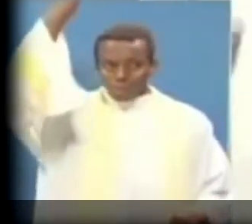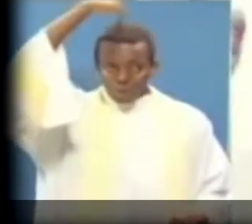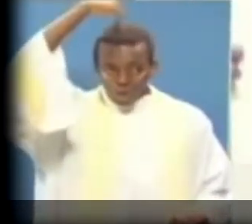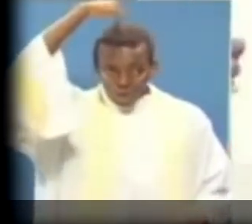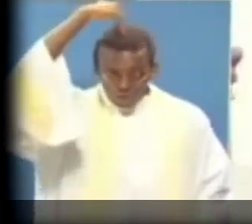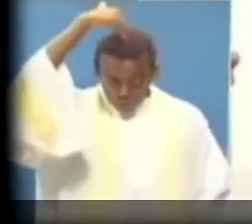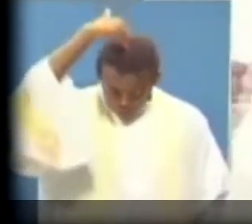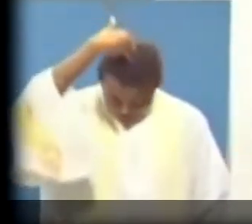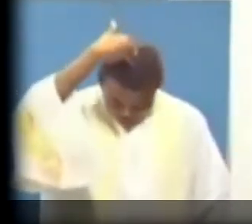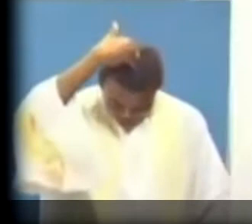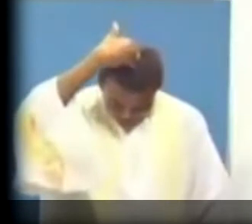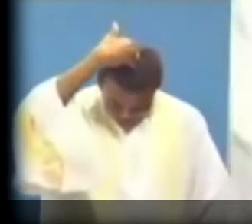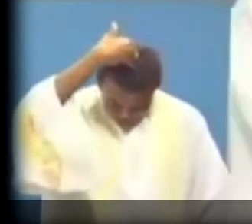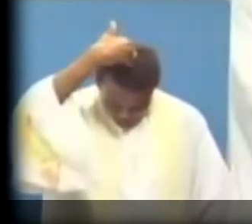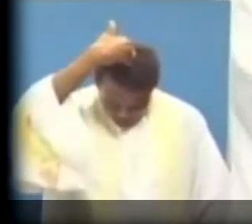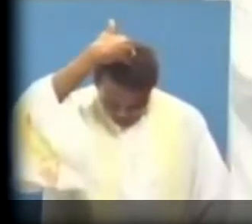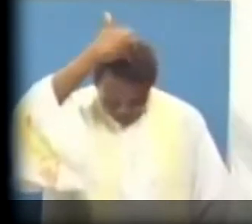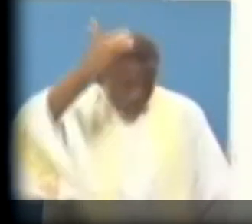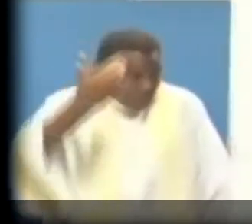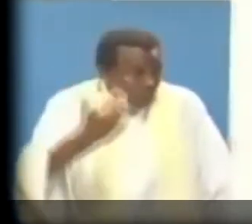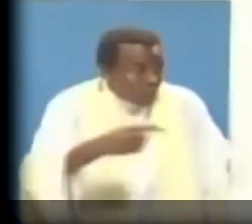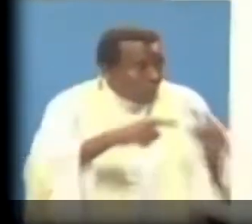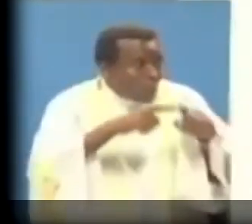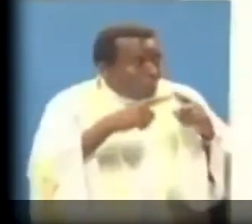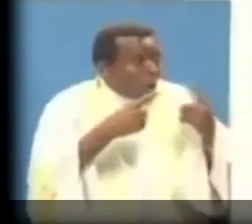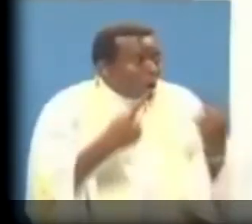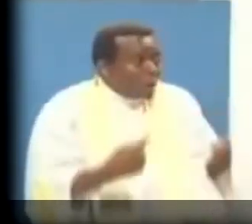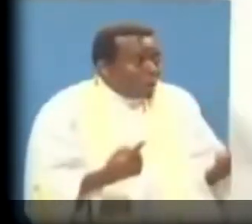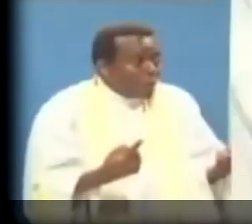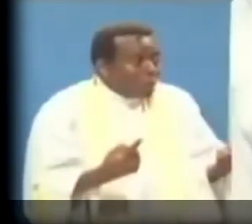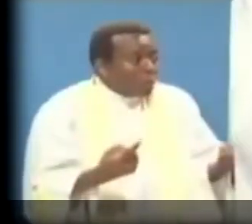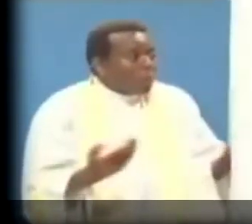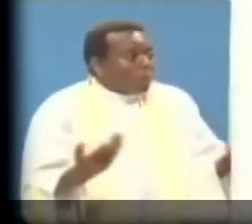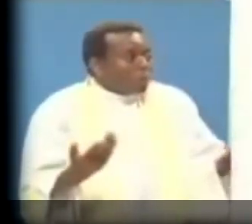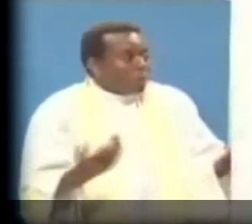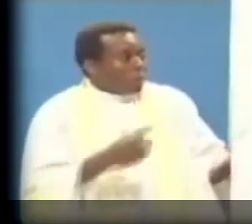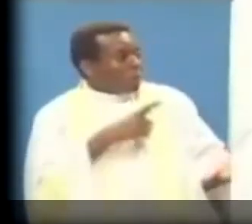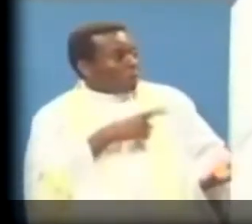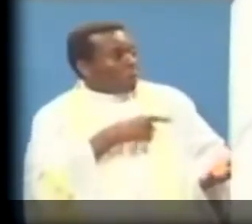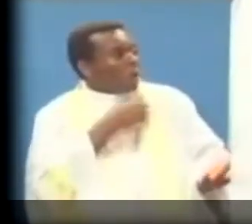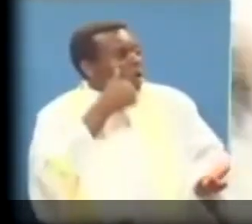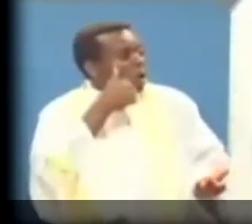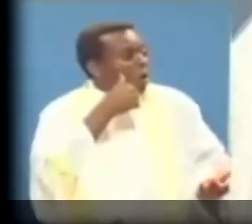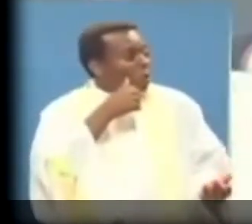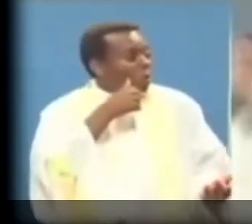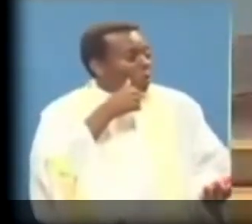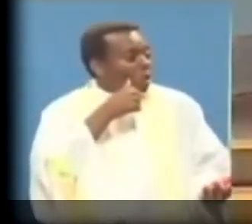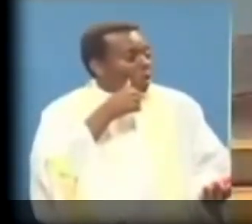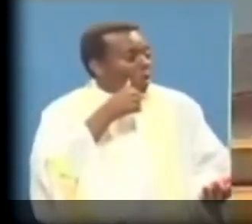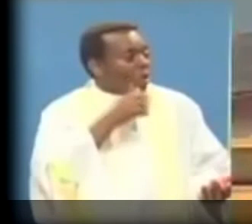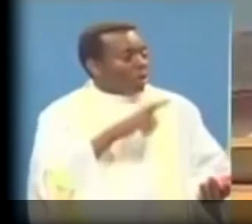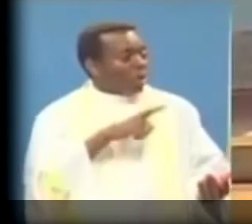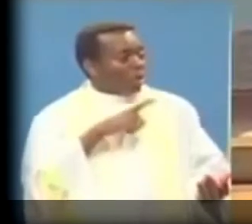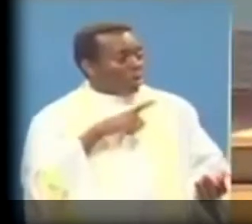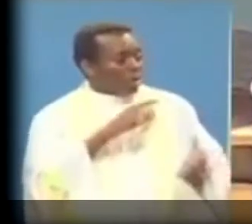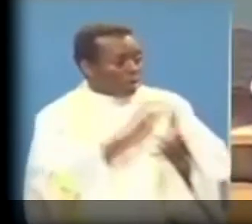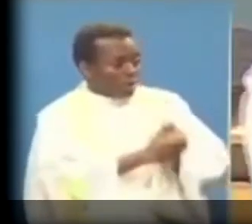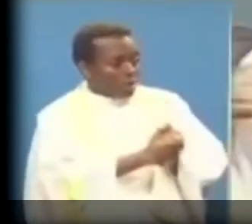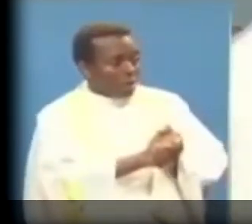marido e mulher que não se Saúda mais que não se abraça que não se beija